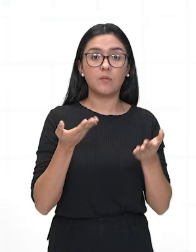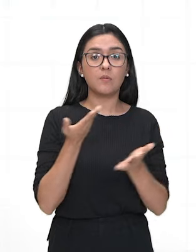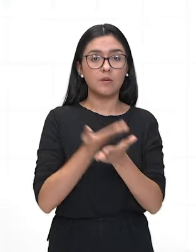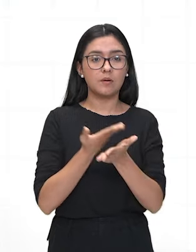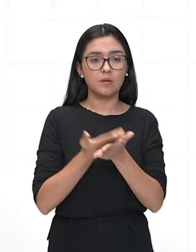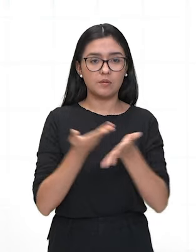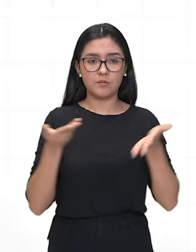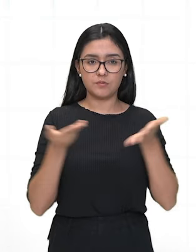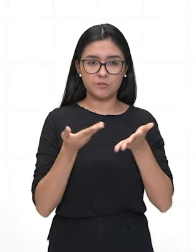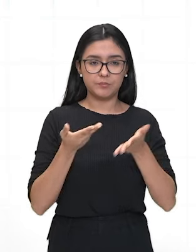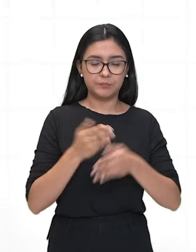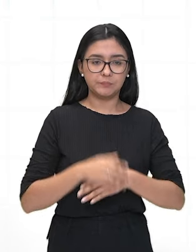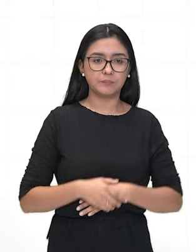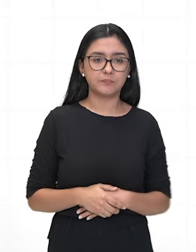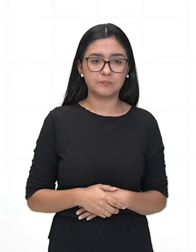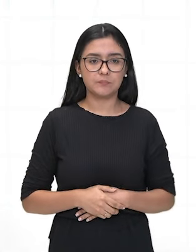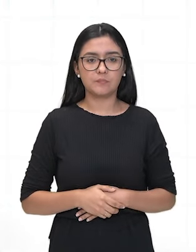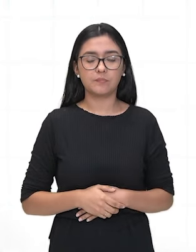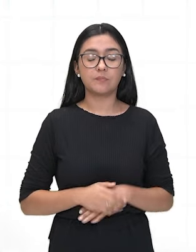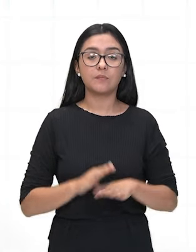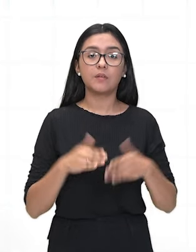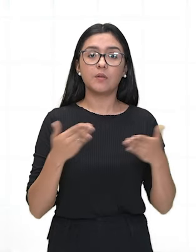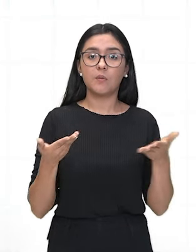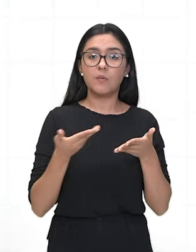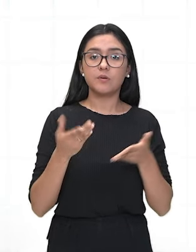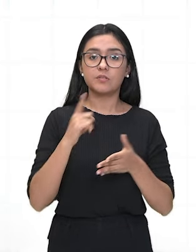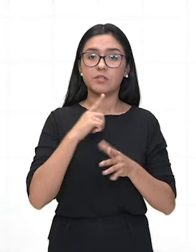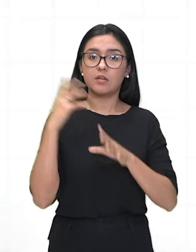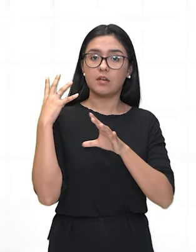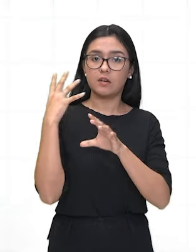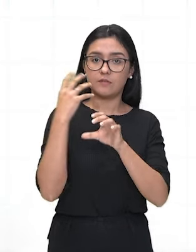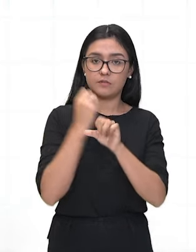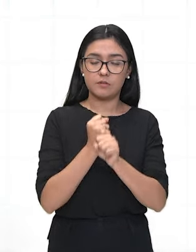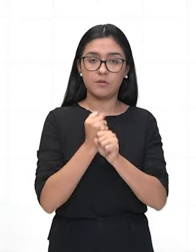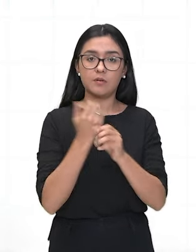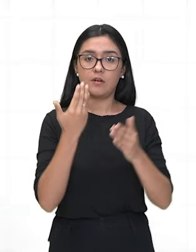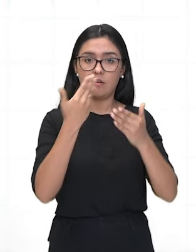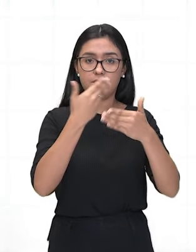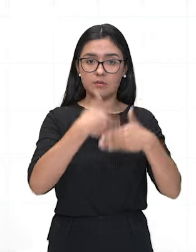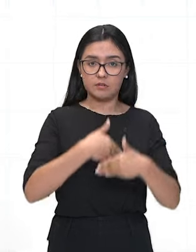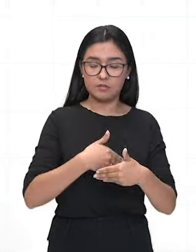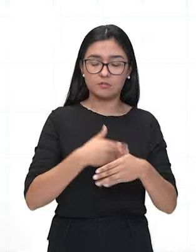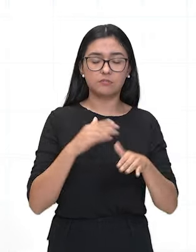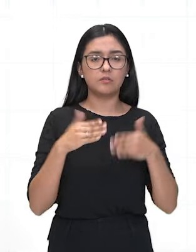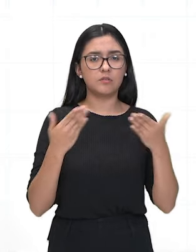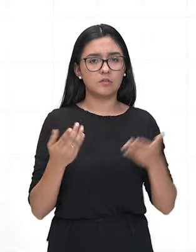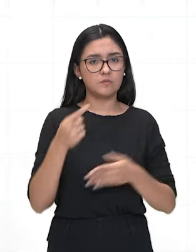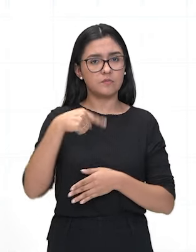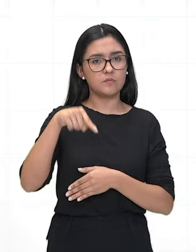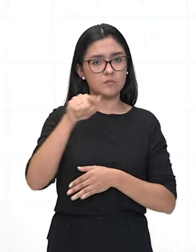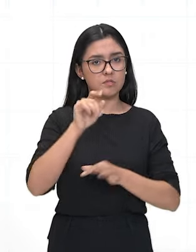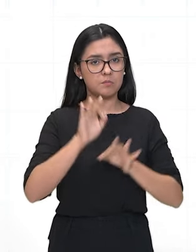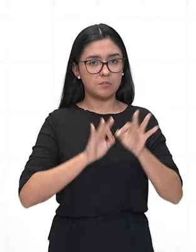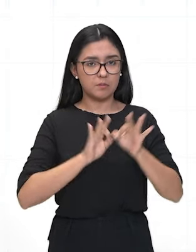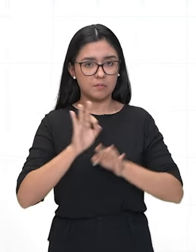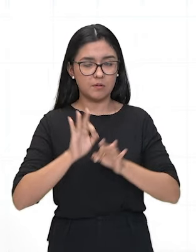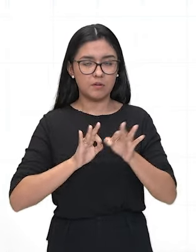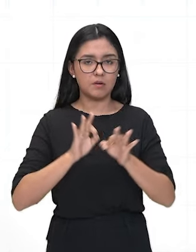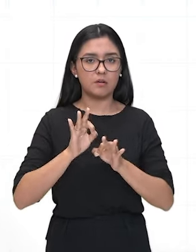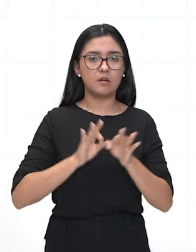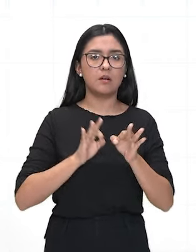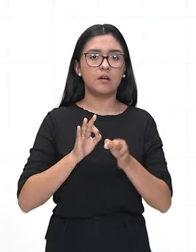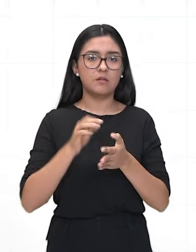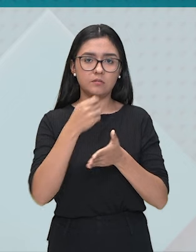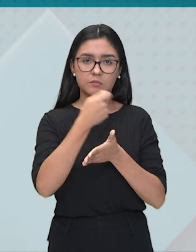acompanhar aqui a nossa cartela porque temos a nossa revisão e avaliação então fiquem logo aí preparados com as suas anotações aí em